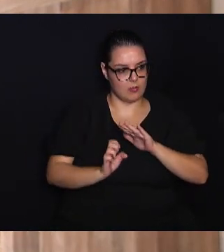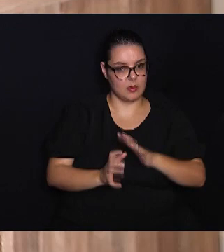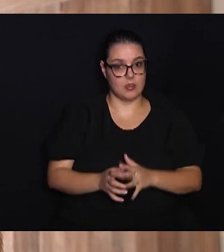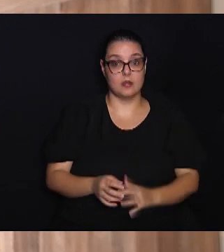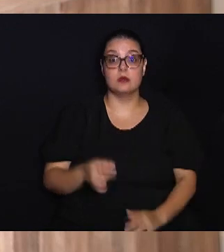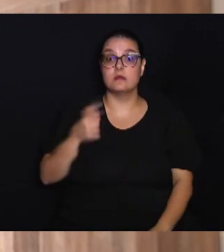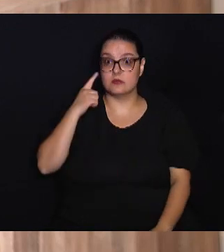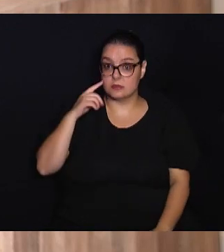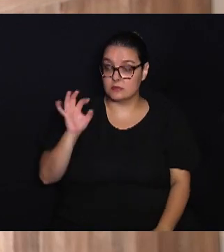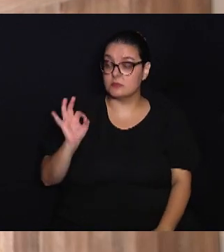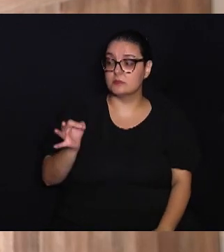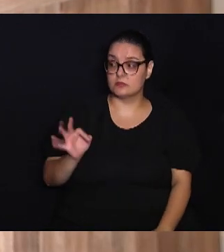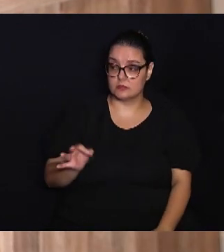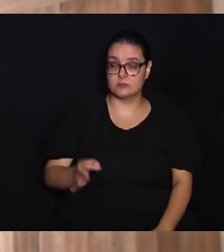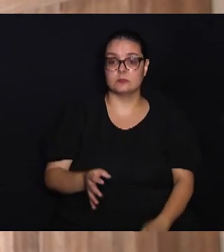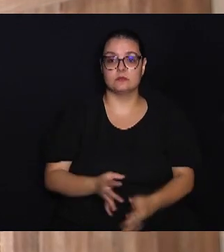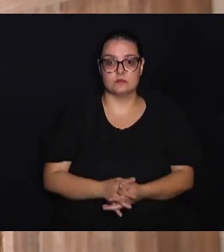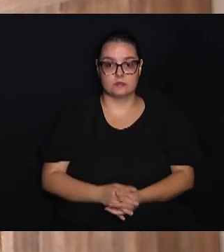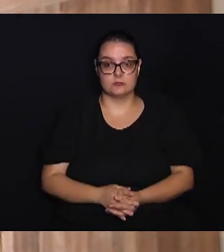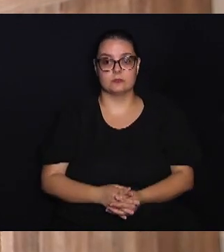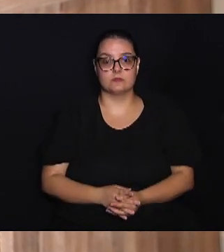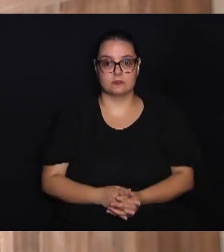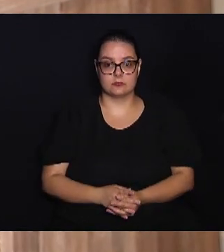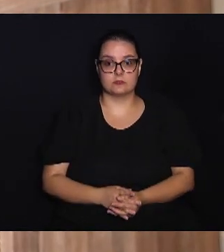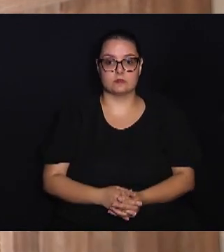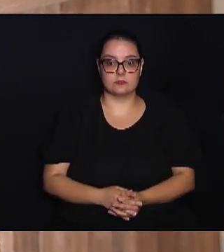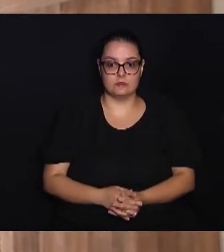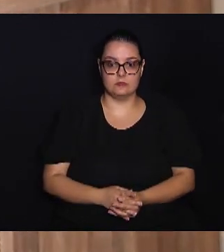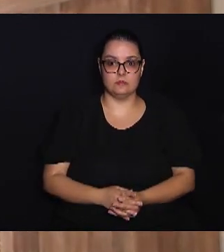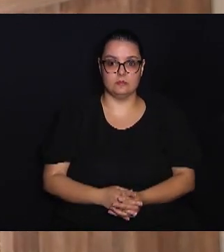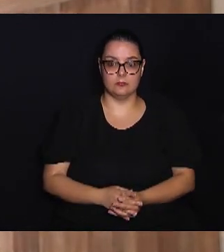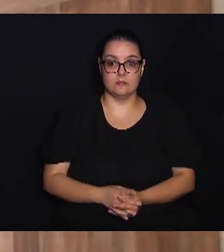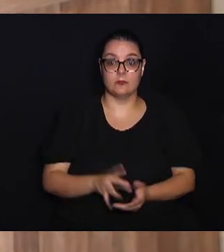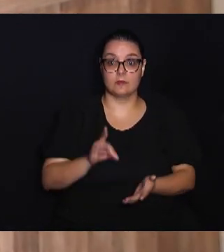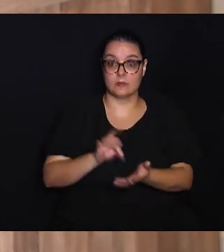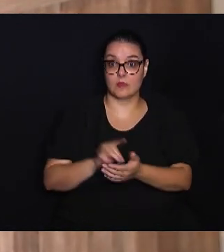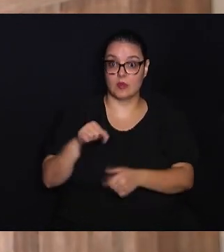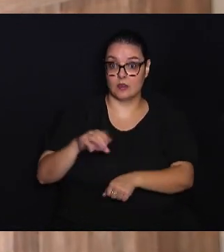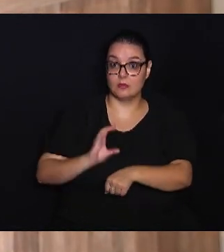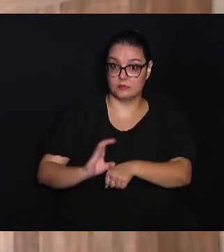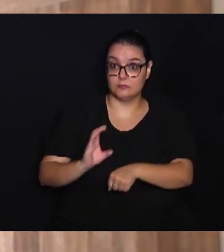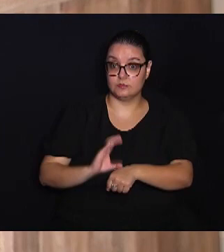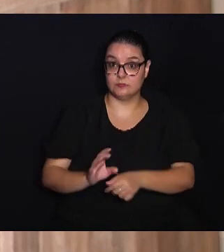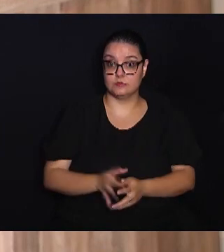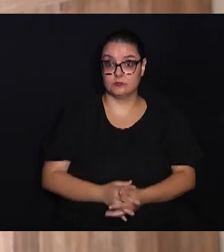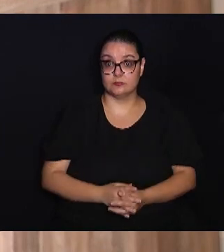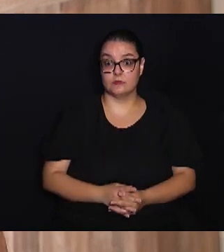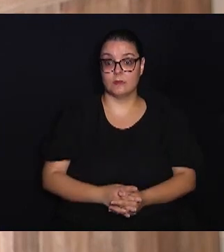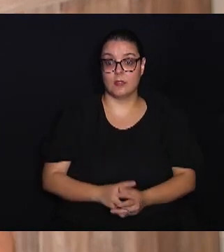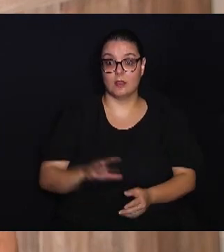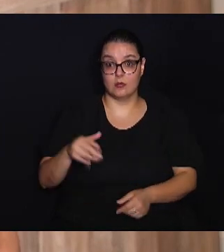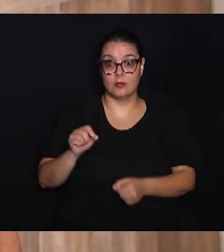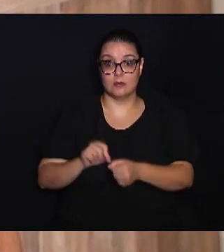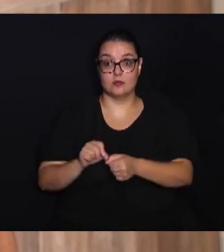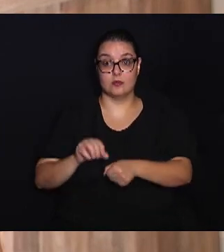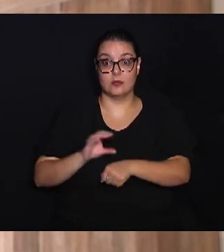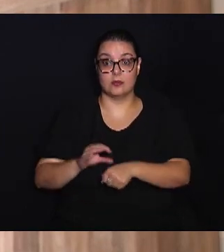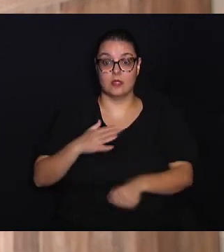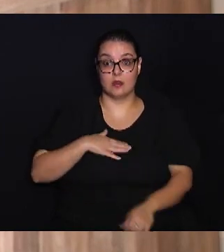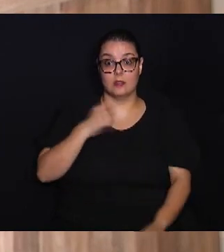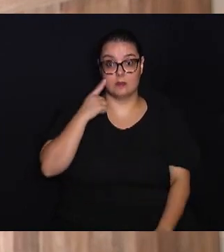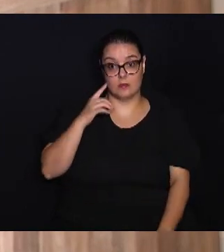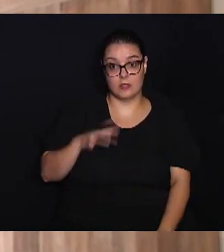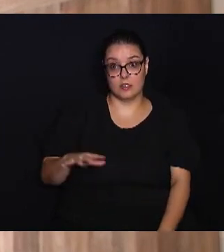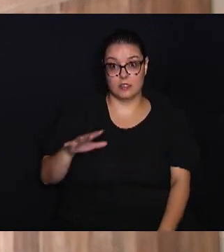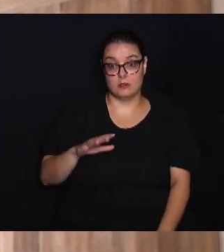negócio correto correto na verdade esse curso é quando eu fiz ele a a minha